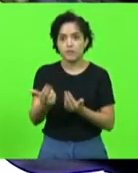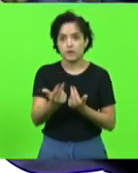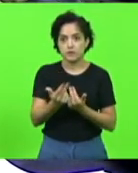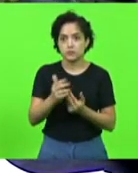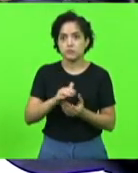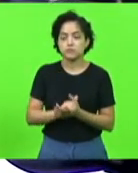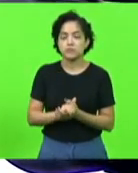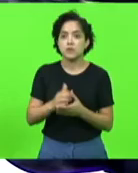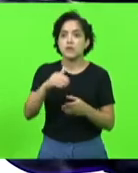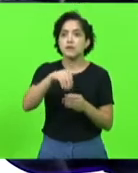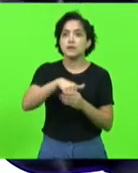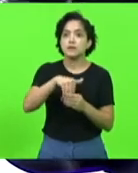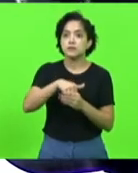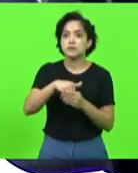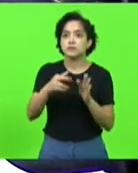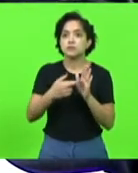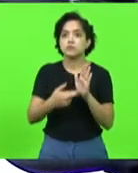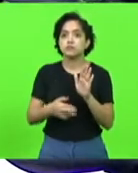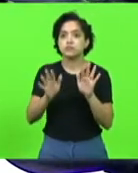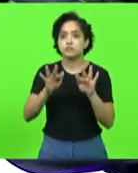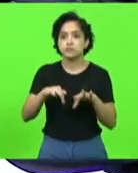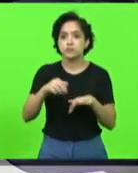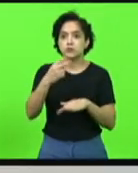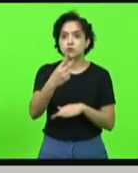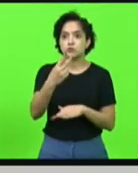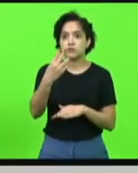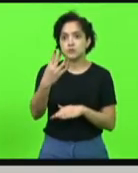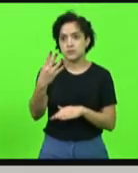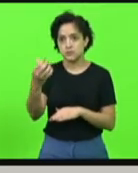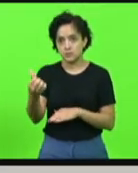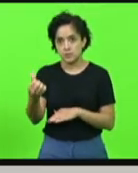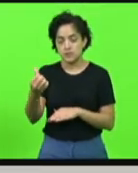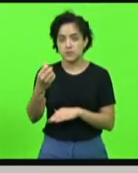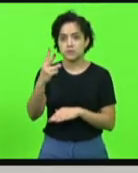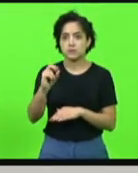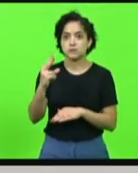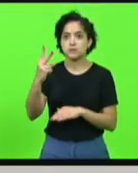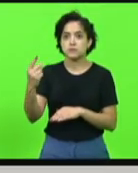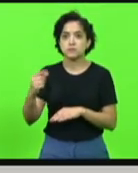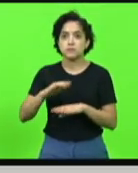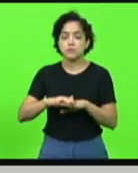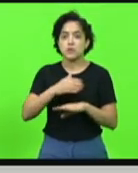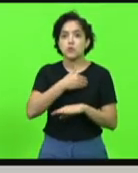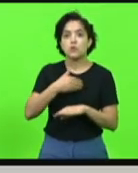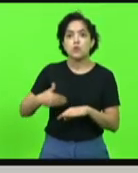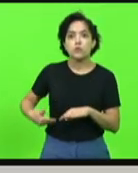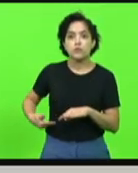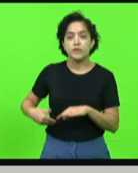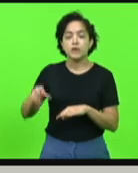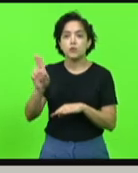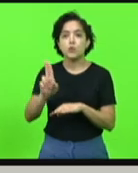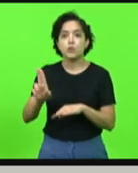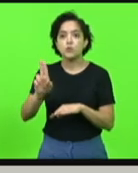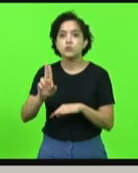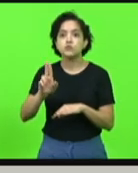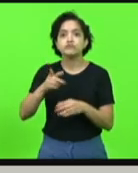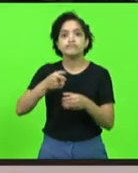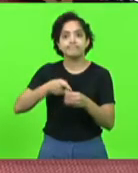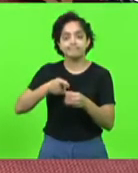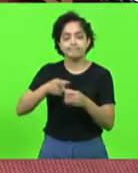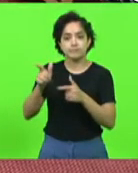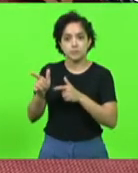Em votação, redação final do projeto de lei 246.0/2021, autor governo do estado, autoriza a cessão de uso de imóvel no município de Caçador.